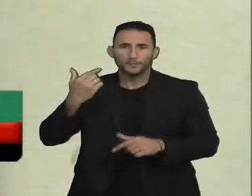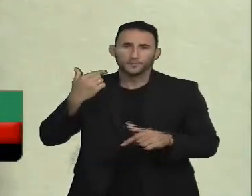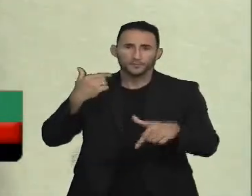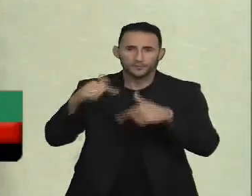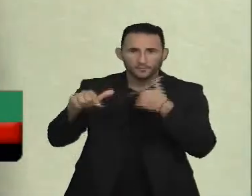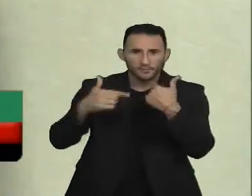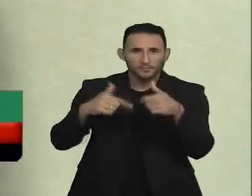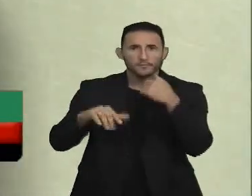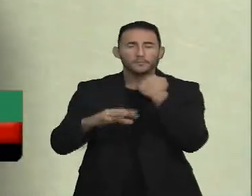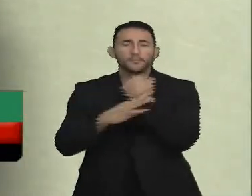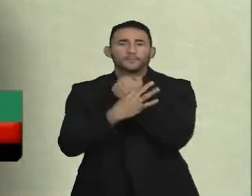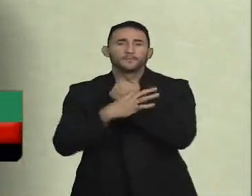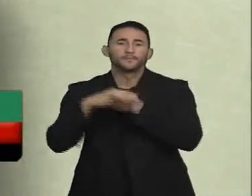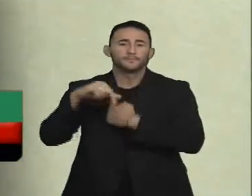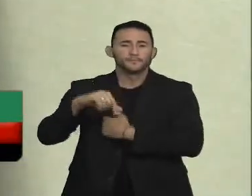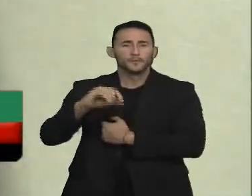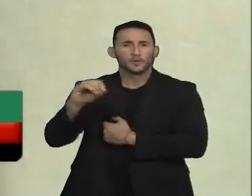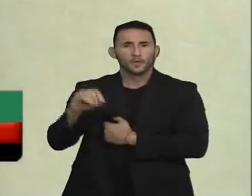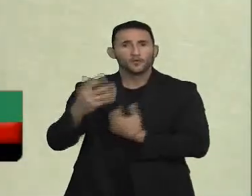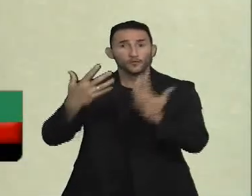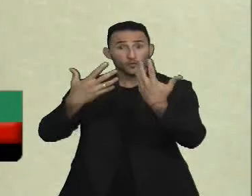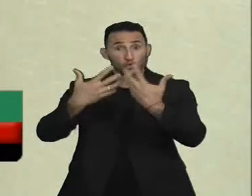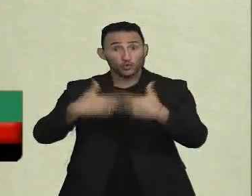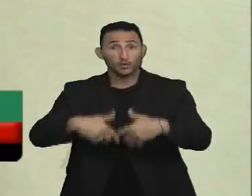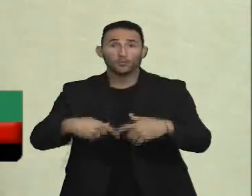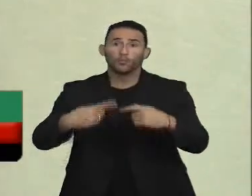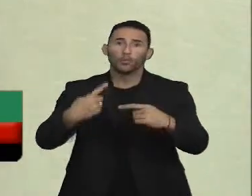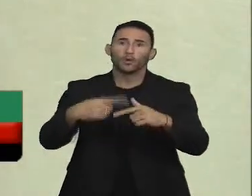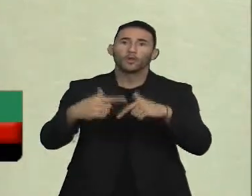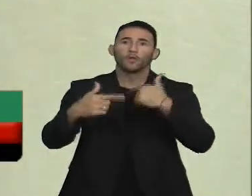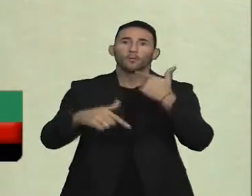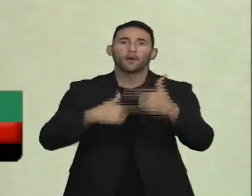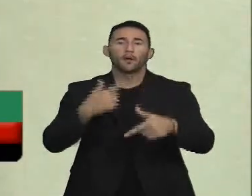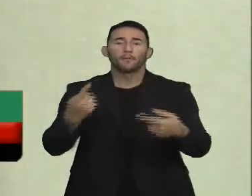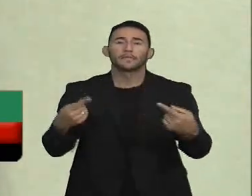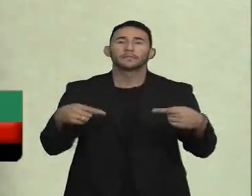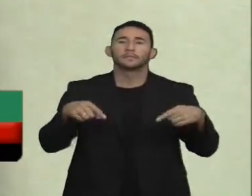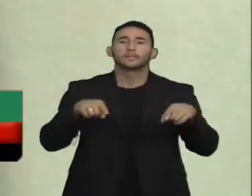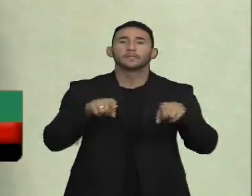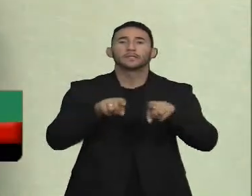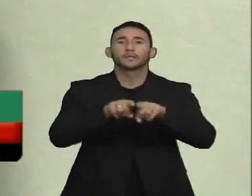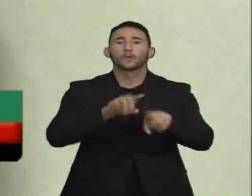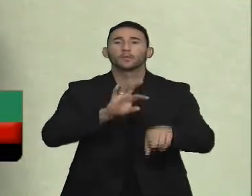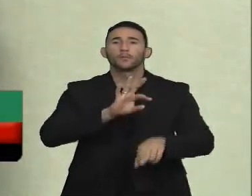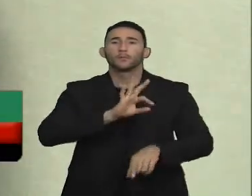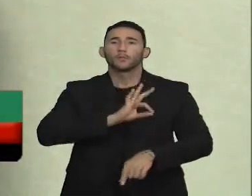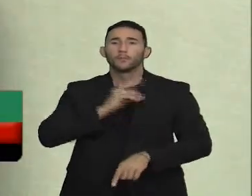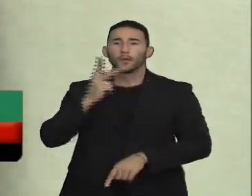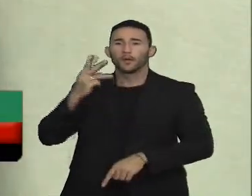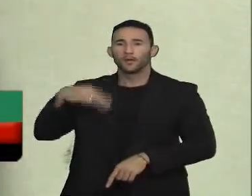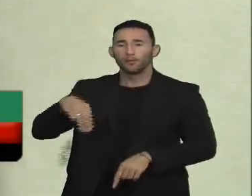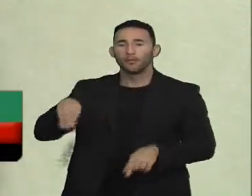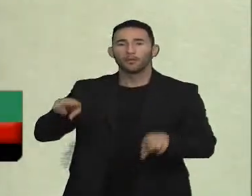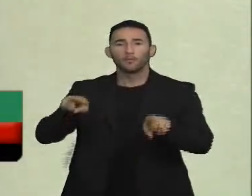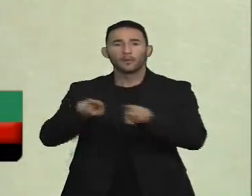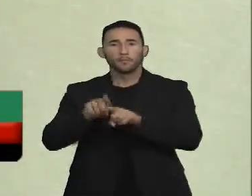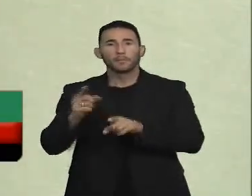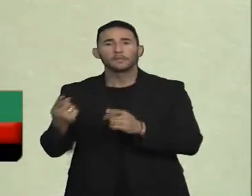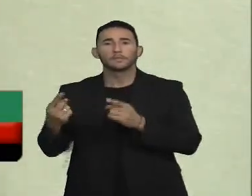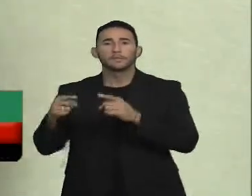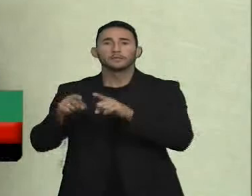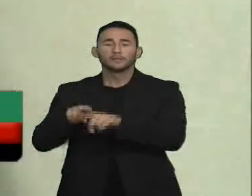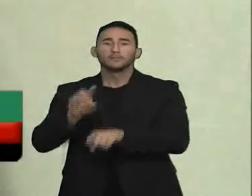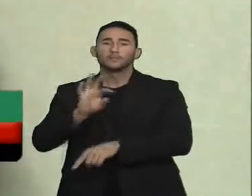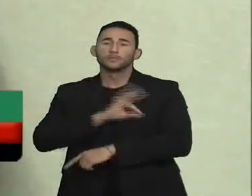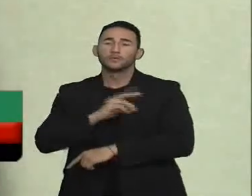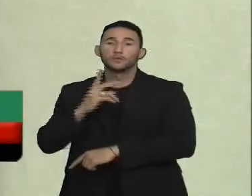Em Osasco funciona ainda mais, porque as guardas trabalham em parceria com a Polícia Militar, com a Polícia Civil, a gente tem essa consciência, e